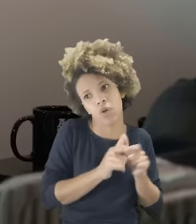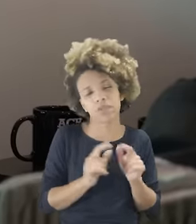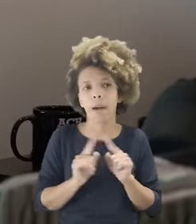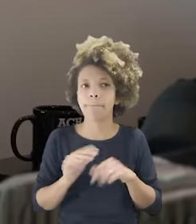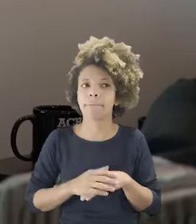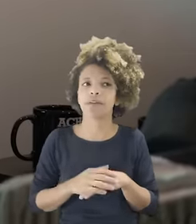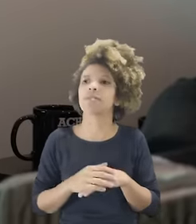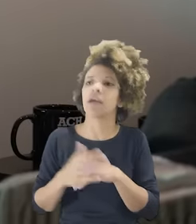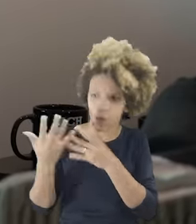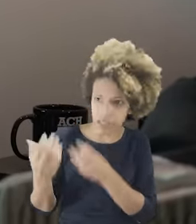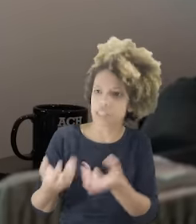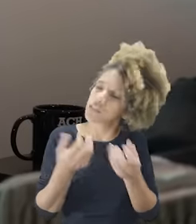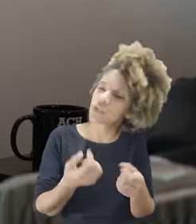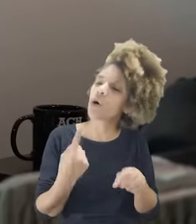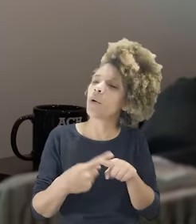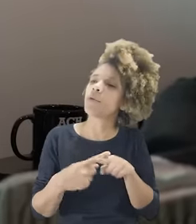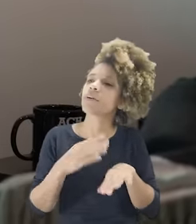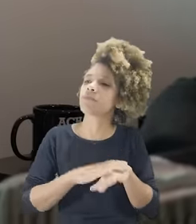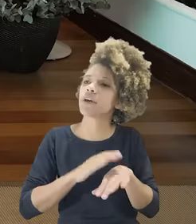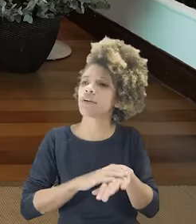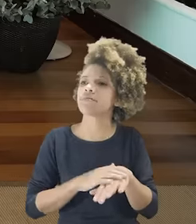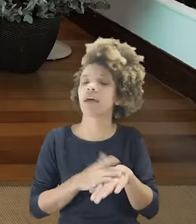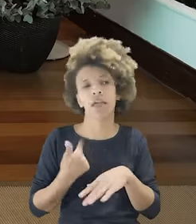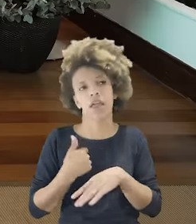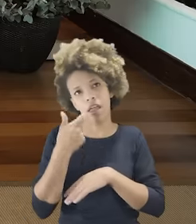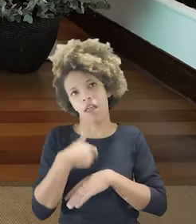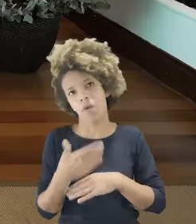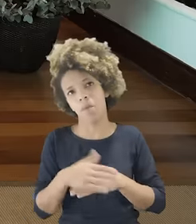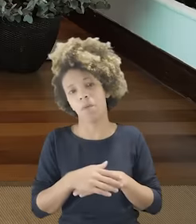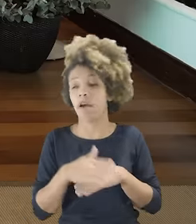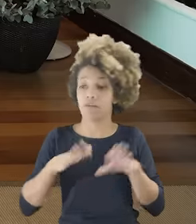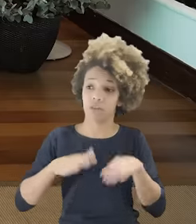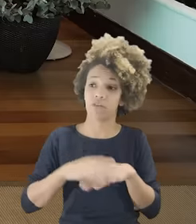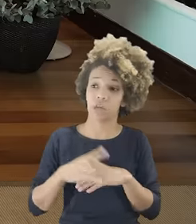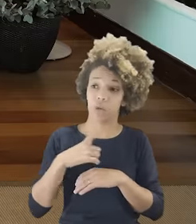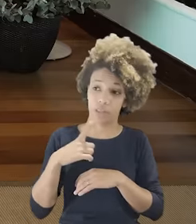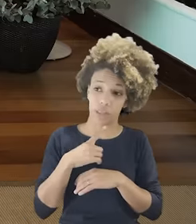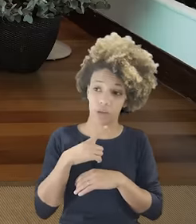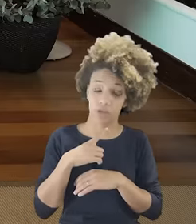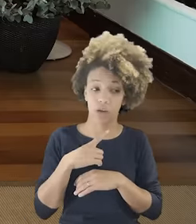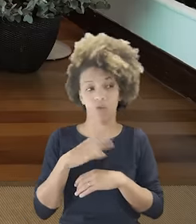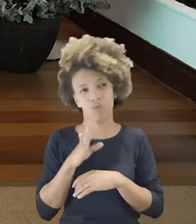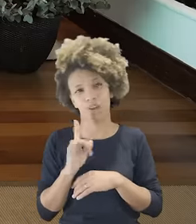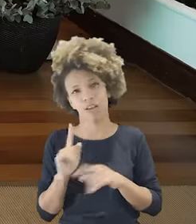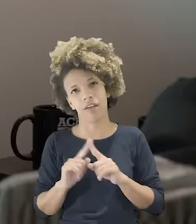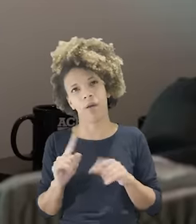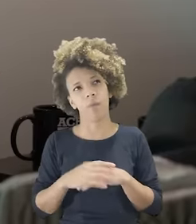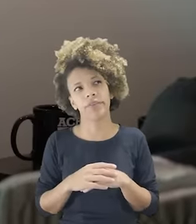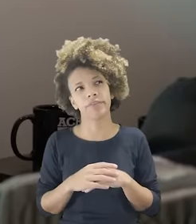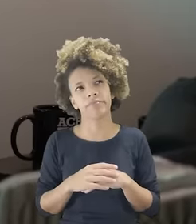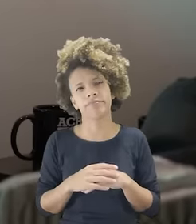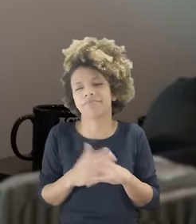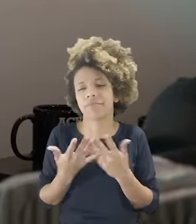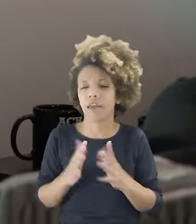menores mas eu também não deixo de ir Eu também faço porque eu eu eu talvez até os gaúchos meu não é legal falar isso